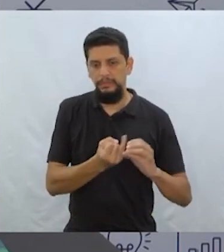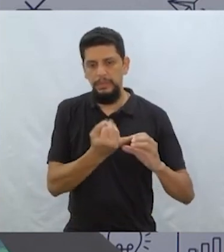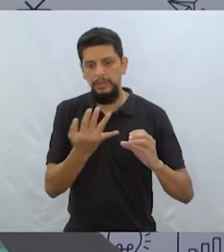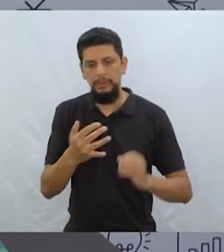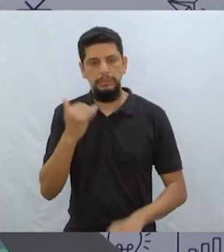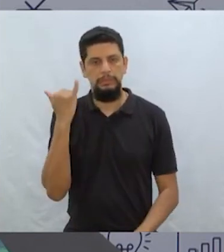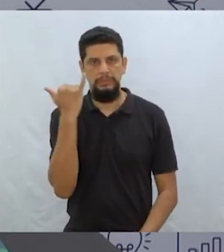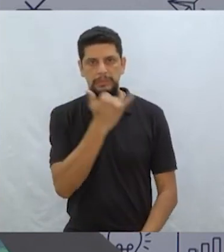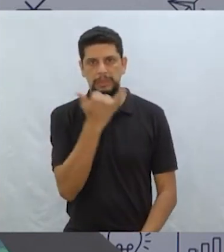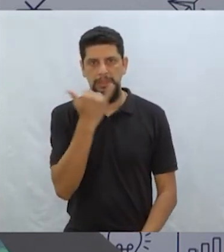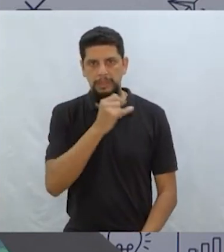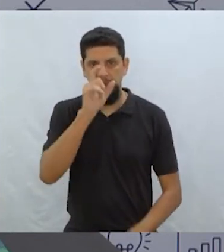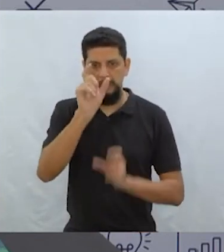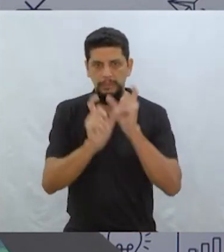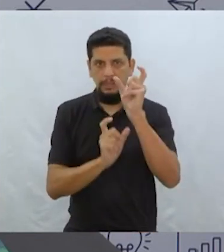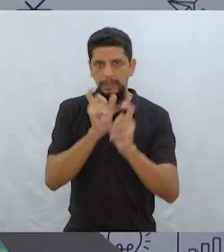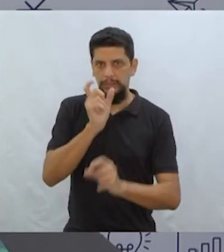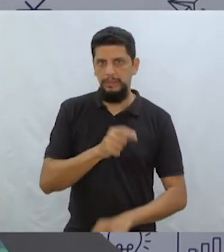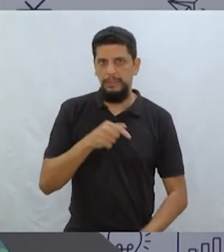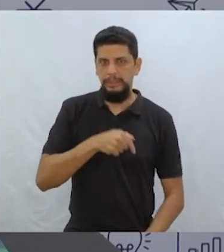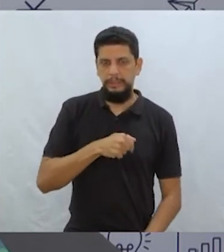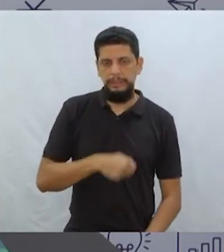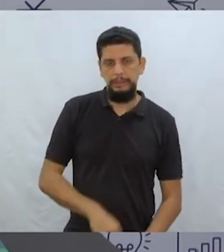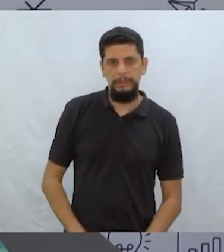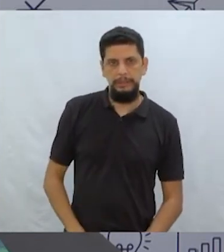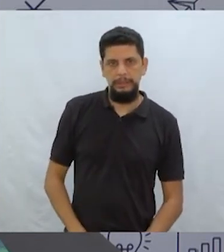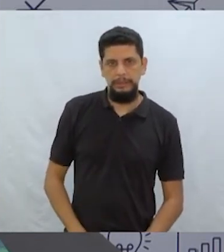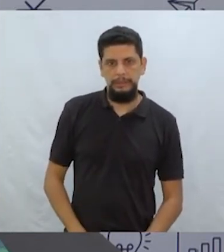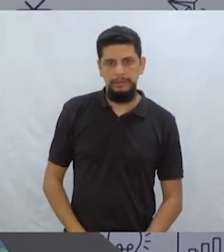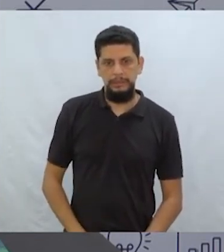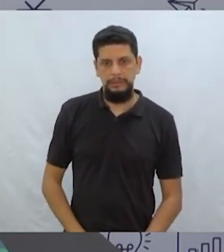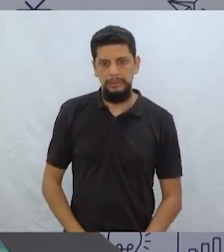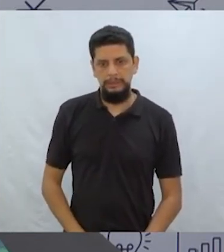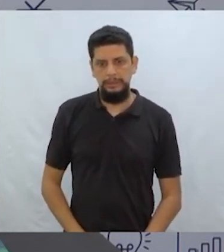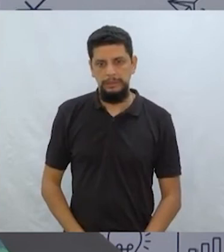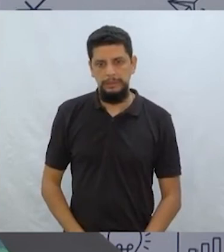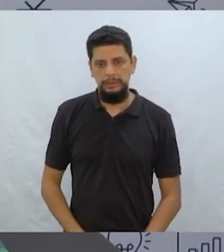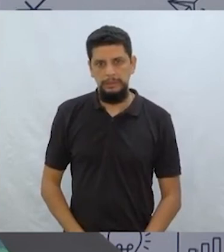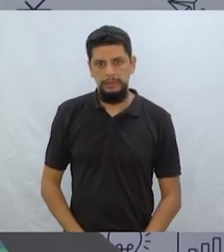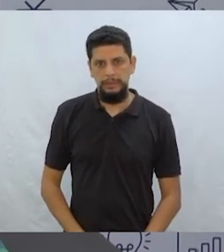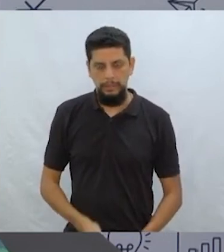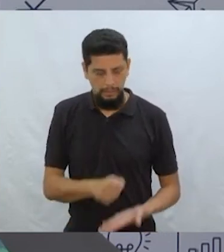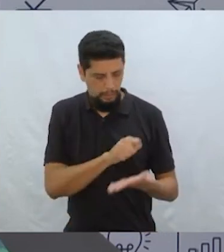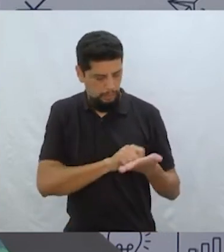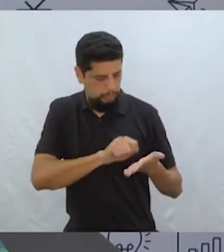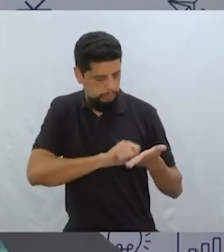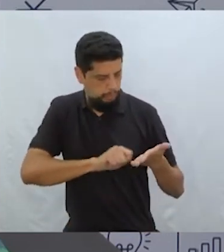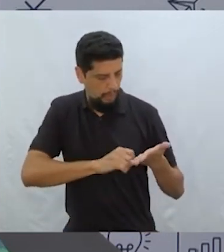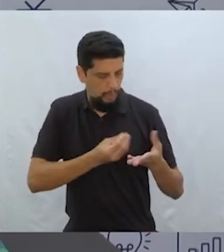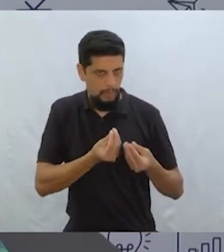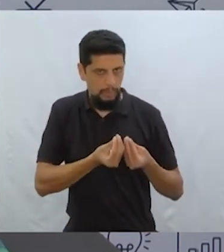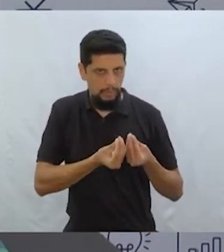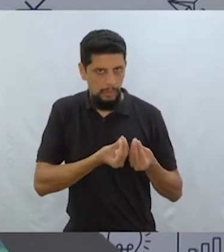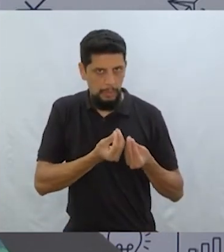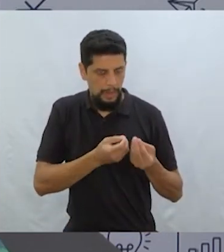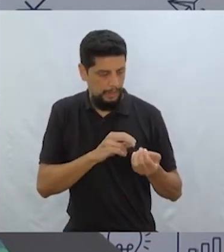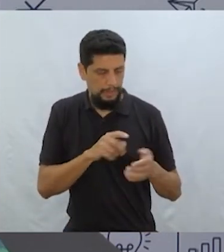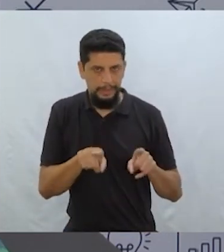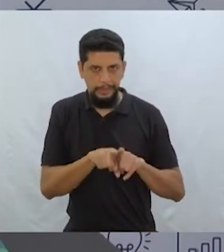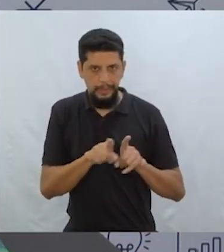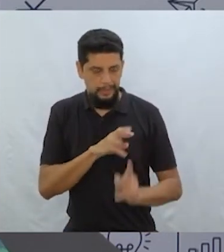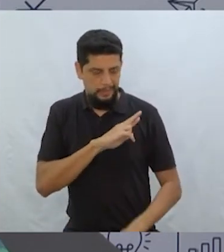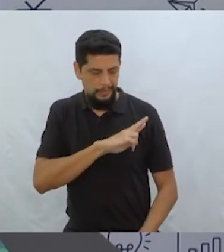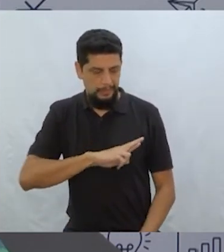característica do conto os personagens ali eles acabam não sendo tão descritos como em um